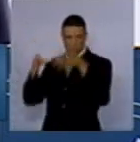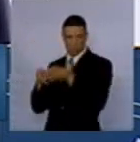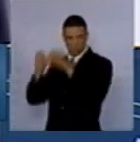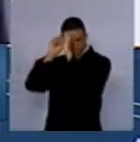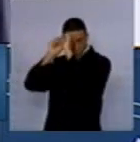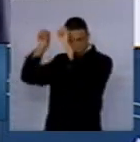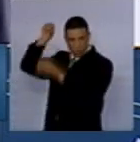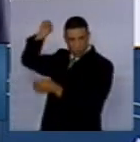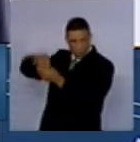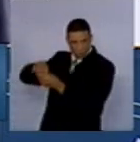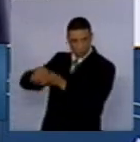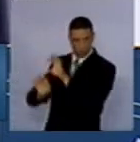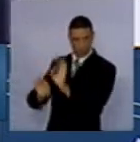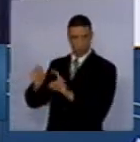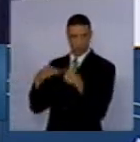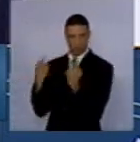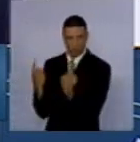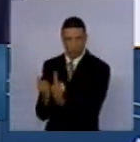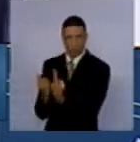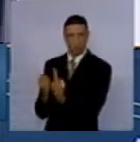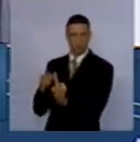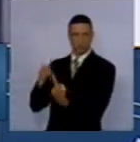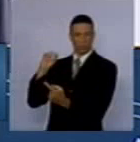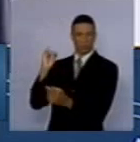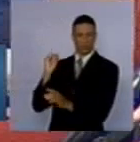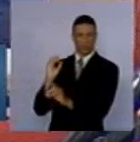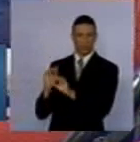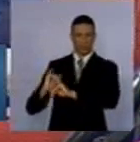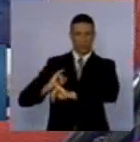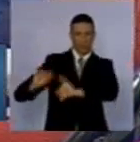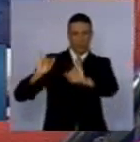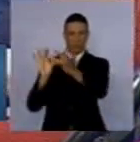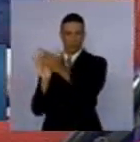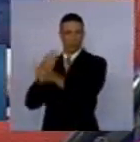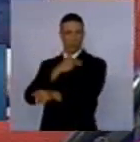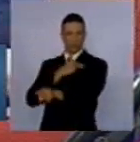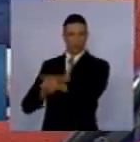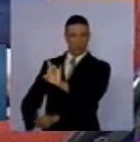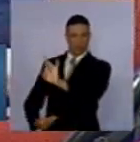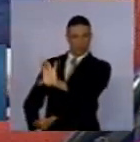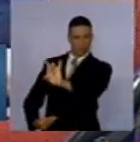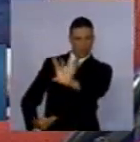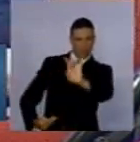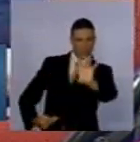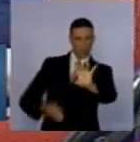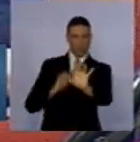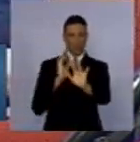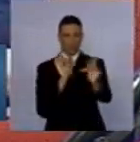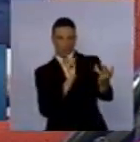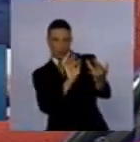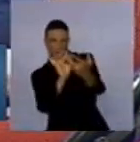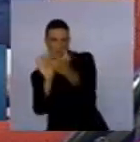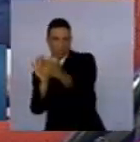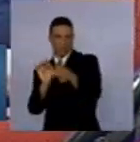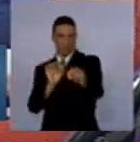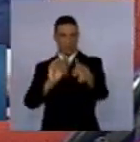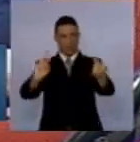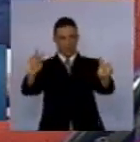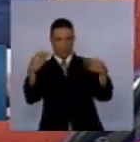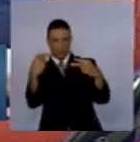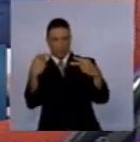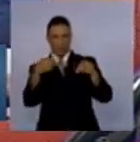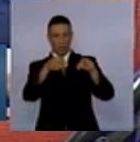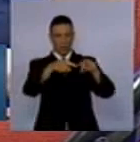desenvolver disso tanto que essas audiências elas são comunicadas os demais ministros que estão em tempo real assistindo-as